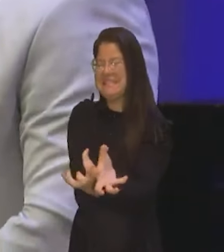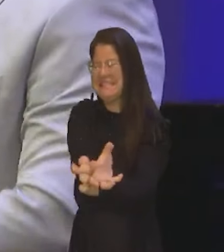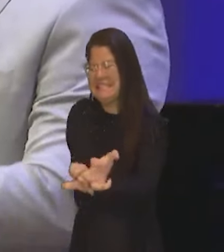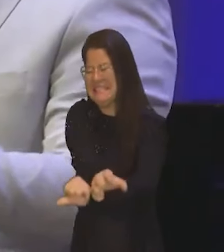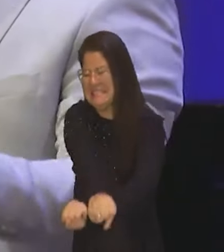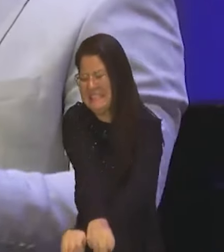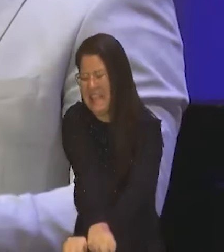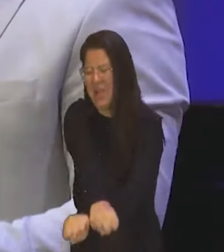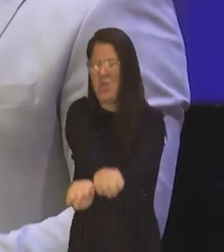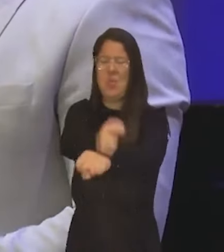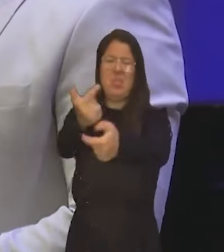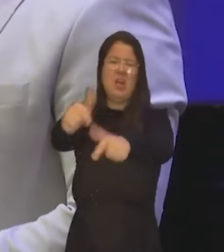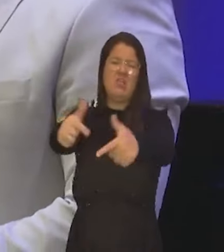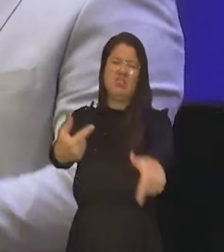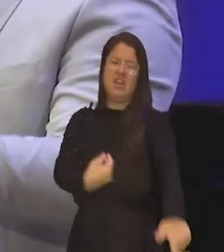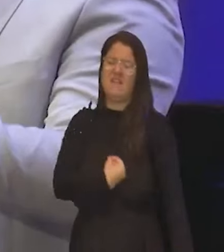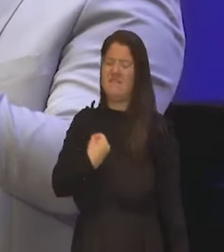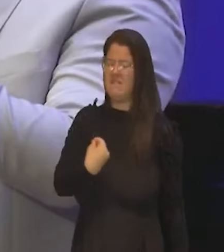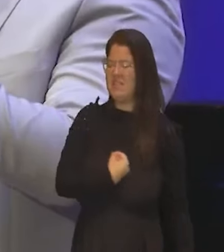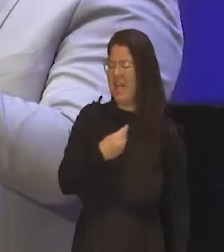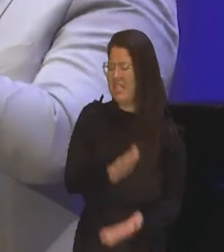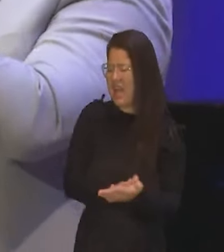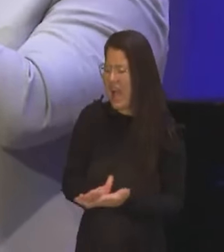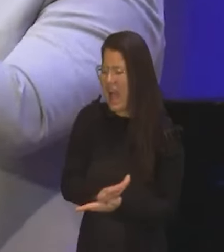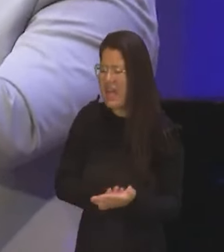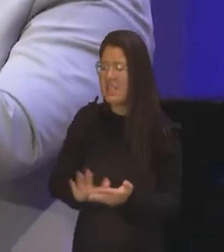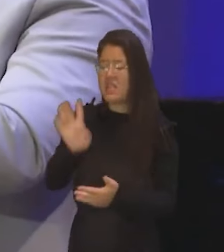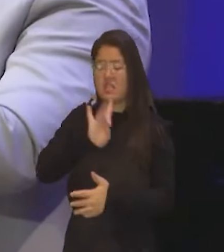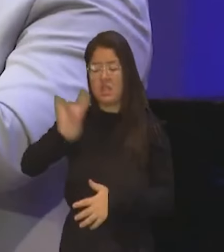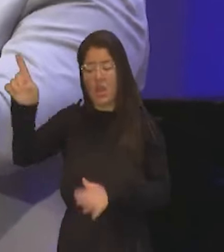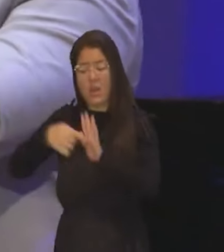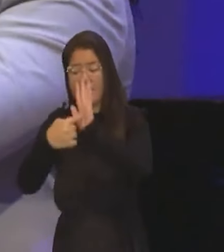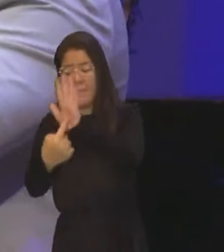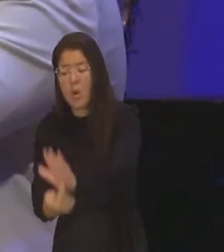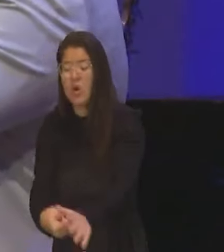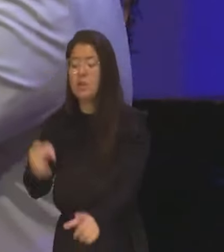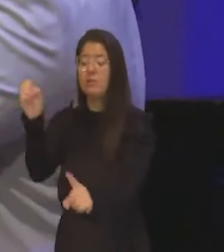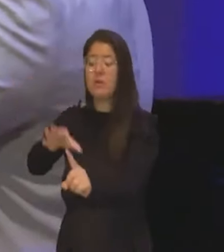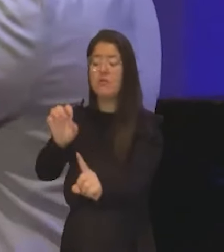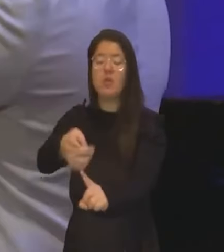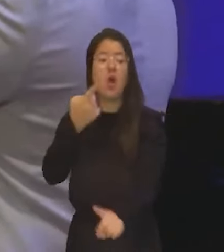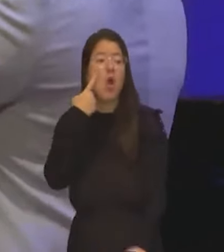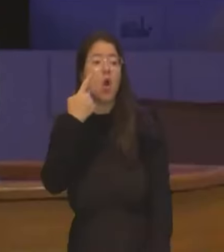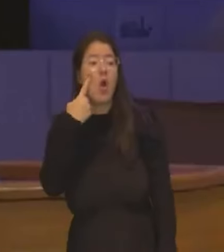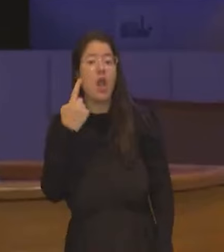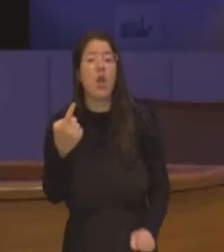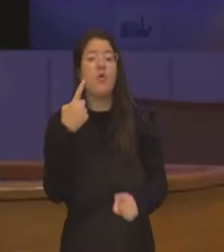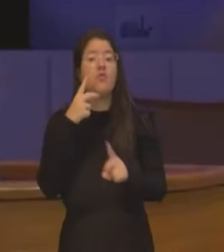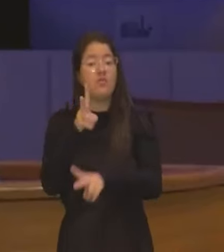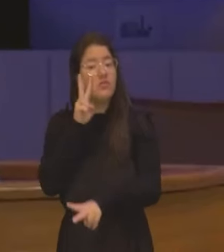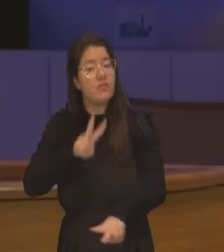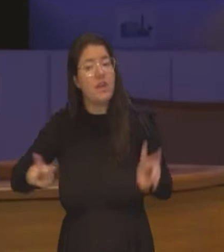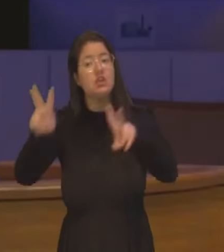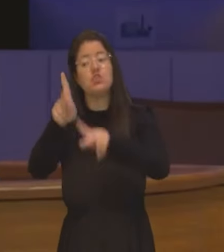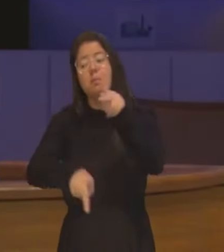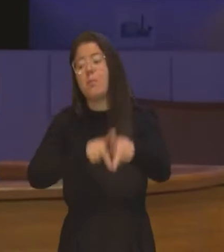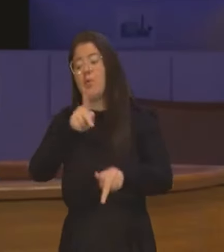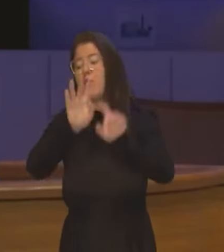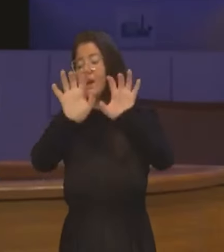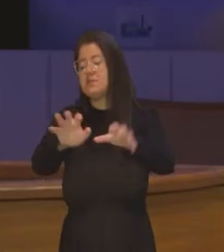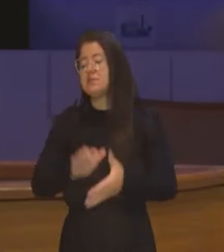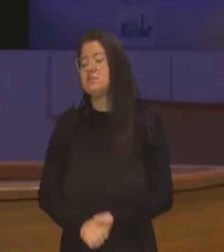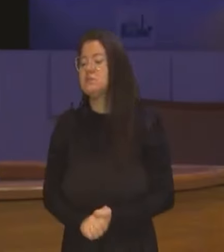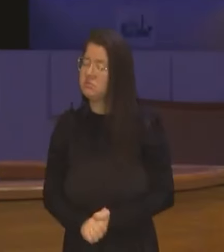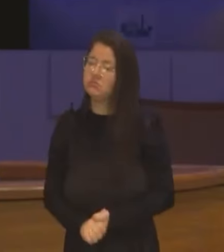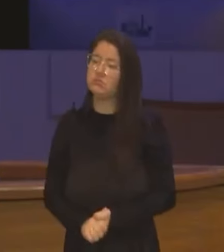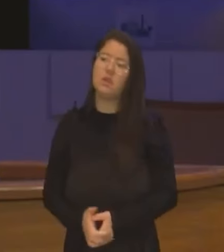sequíssimos, não havia vida. E Deus então revela ao profeta: é assim que eu vejo o meu povo.